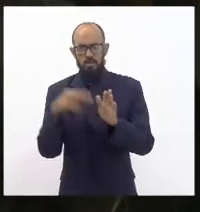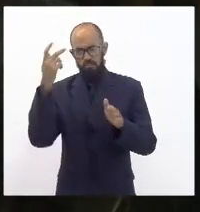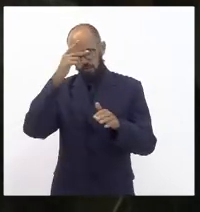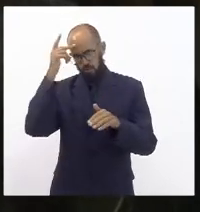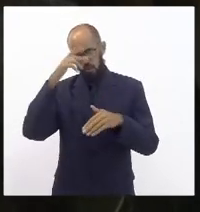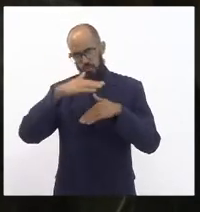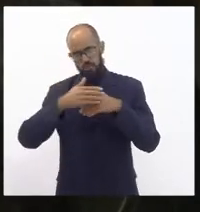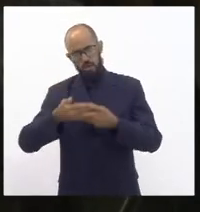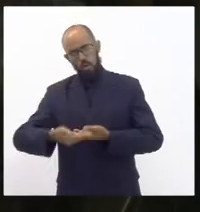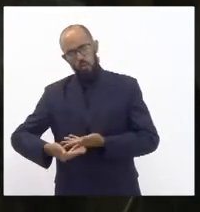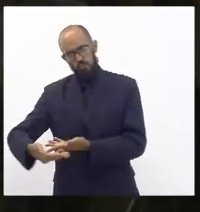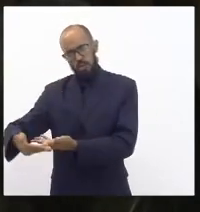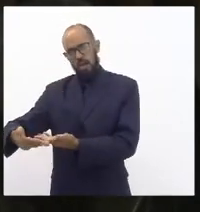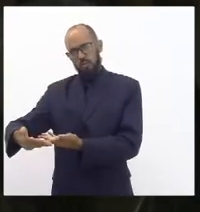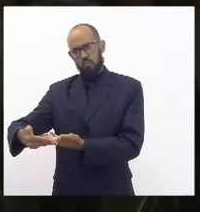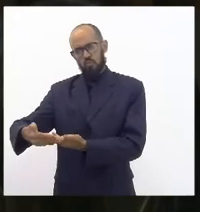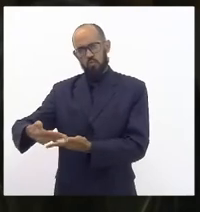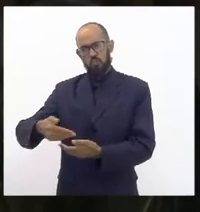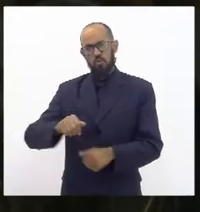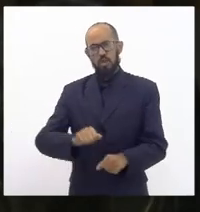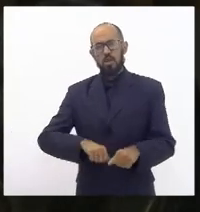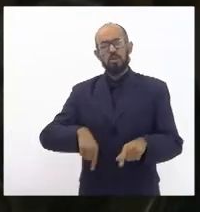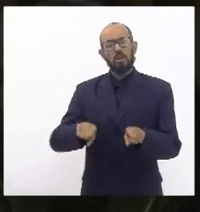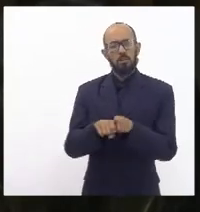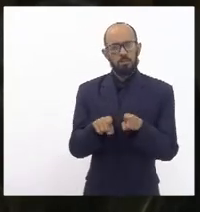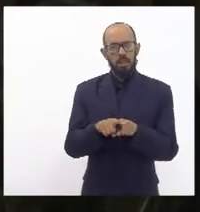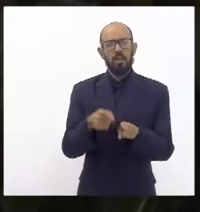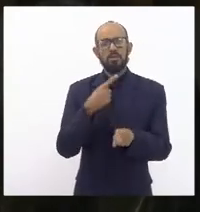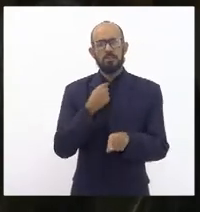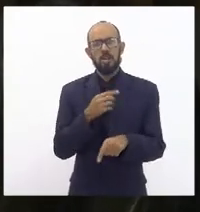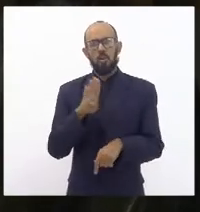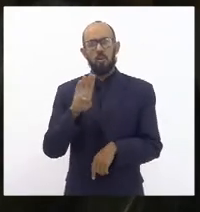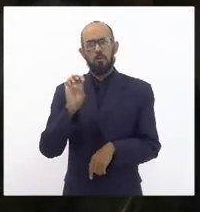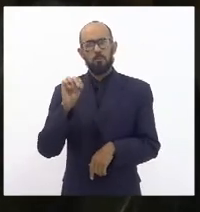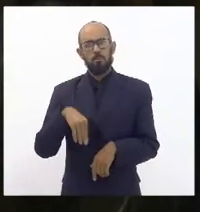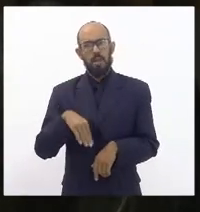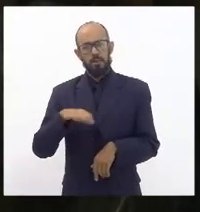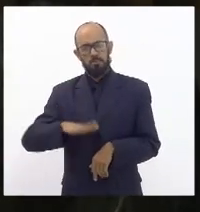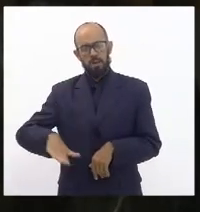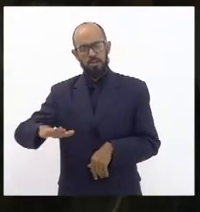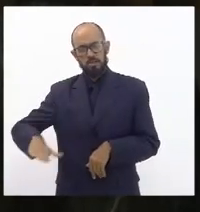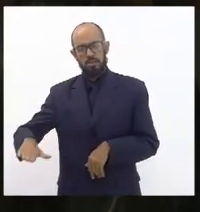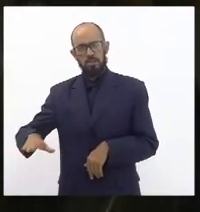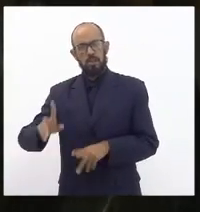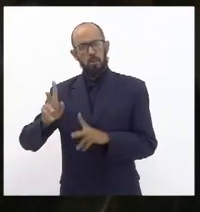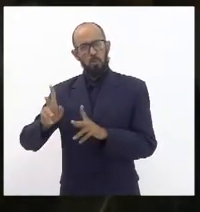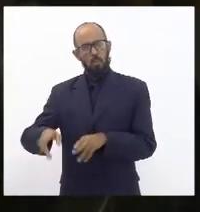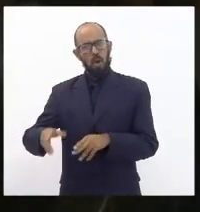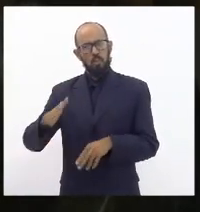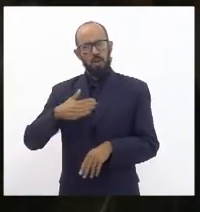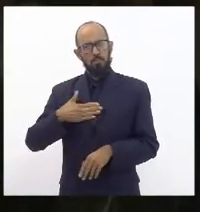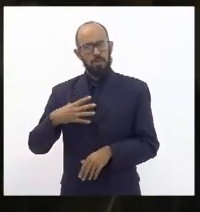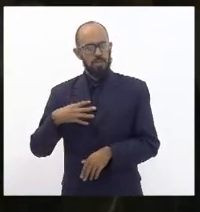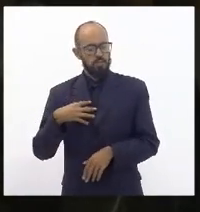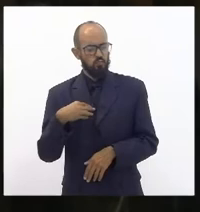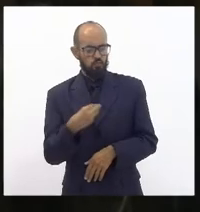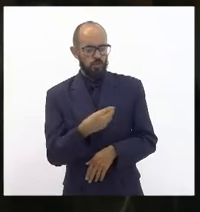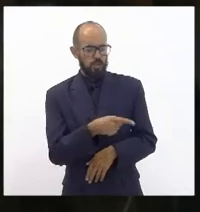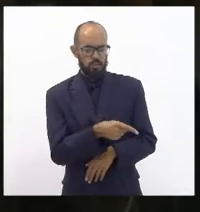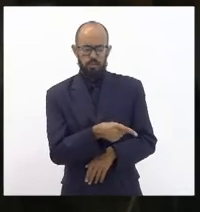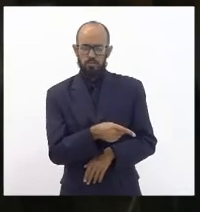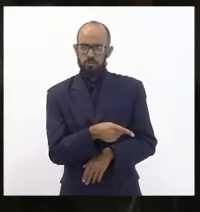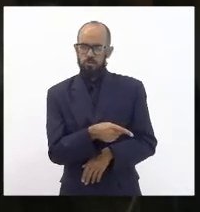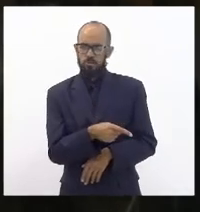que me chamaram e principalmente desejando o bem para nossas crianças o mesmo bem que eu desejo para a vida das minhas filhas